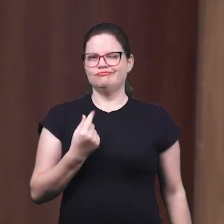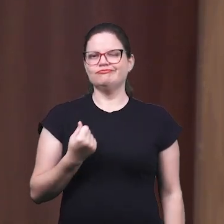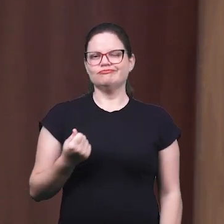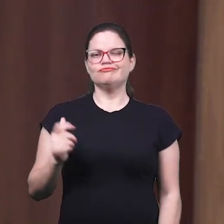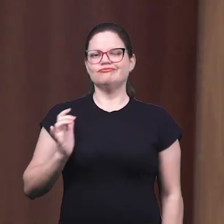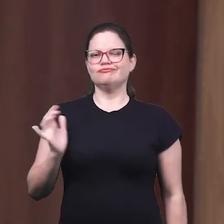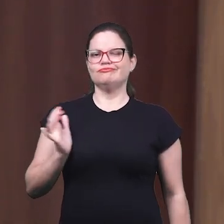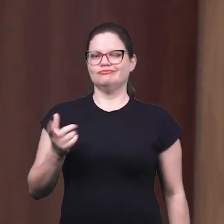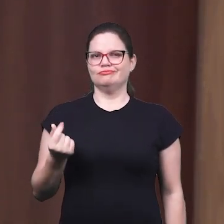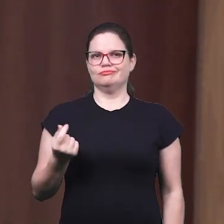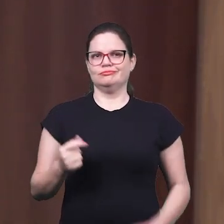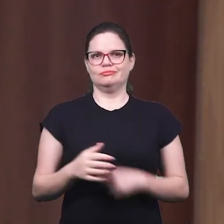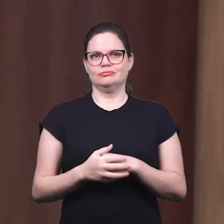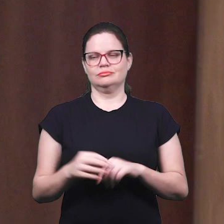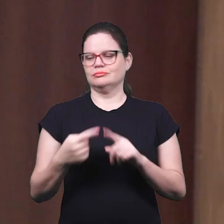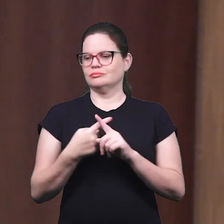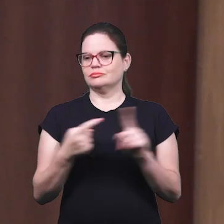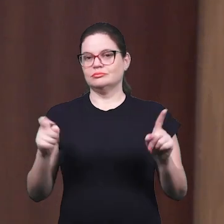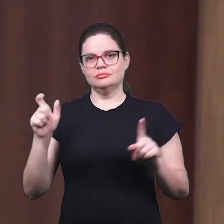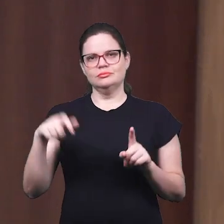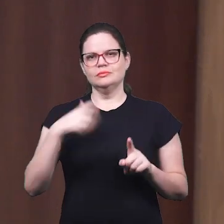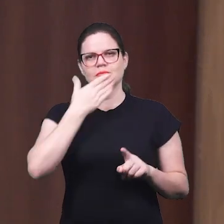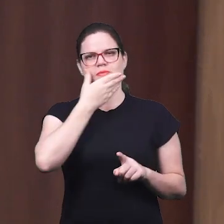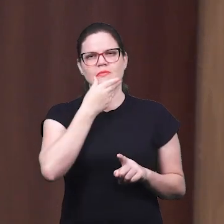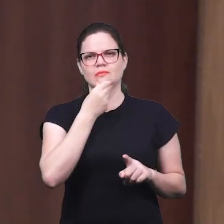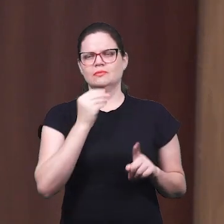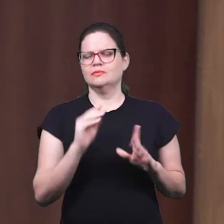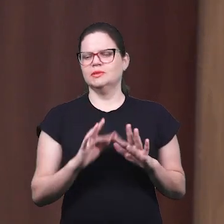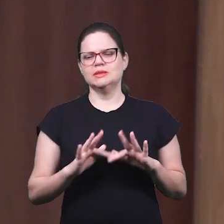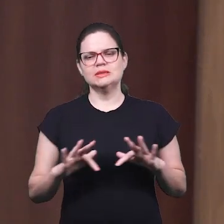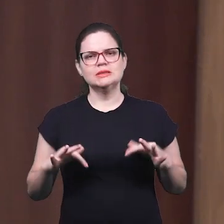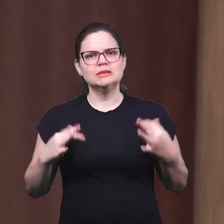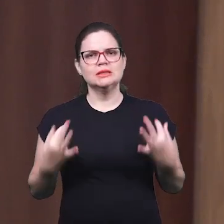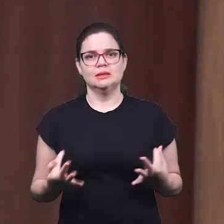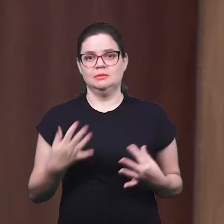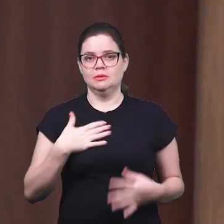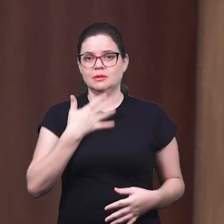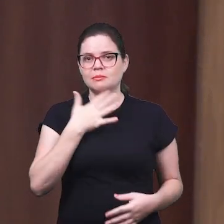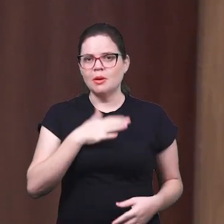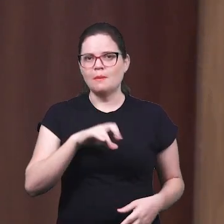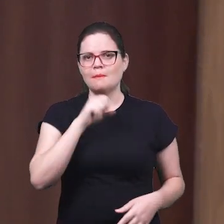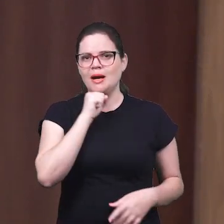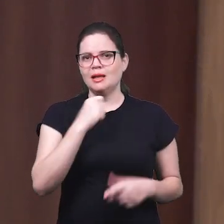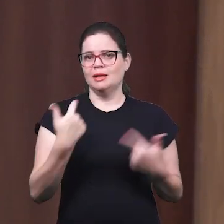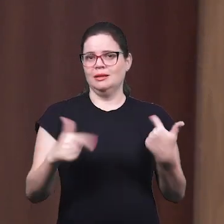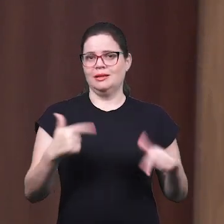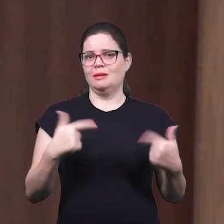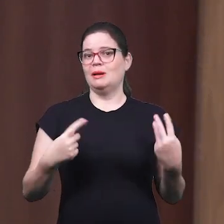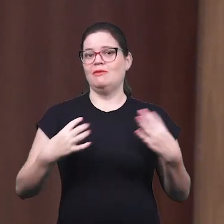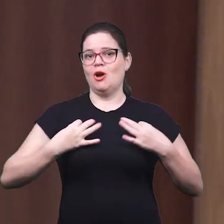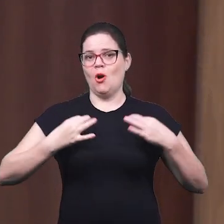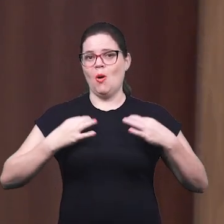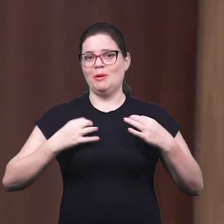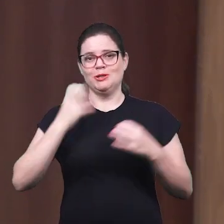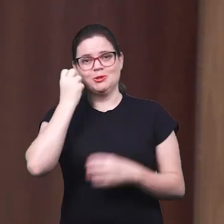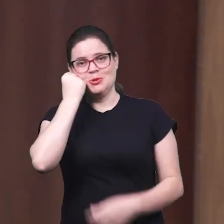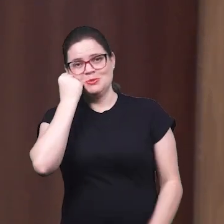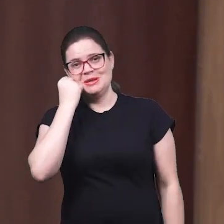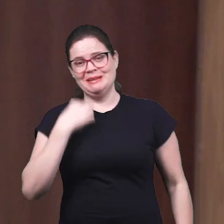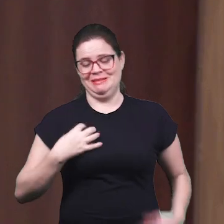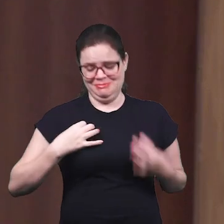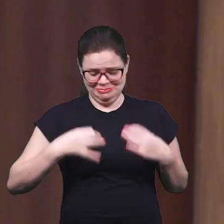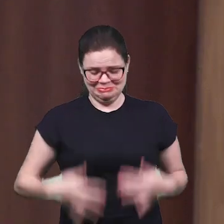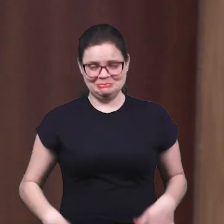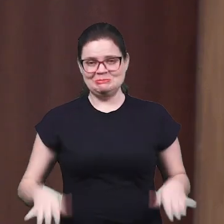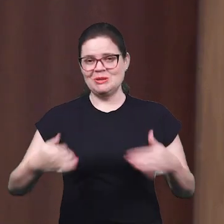muito, né? Mas era um homem simples, muito simples, entendeu? Era um homem que trabalhava de pijama, sabe?